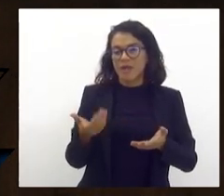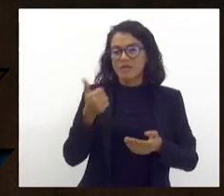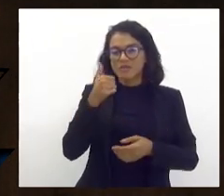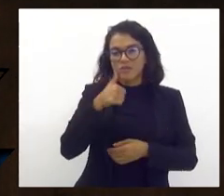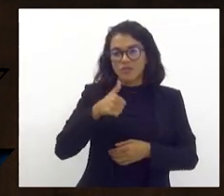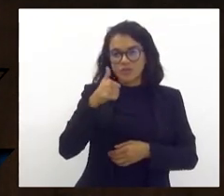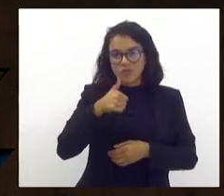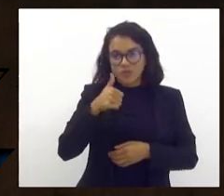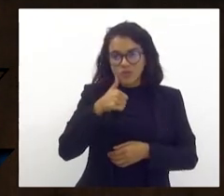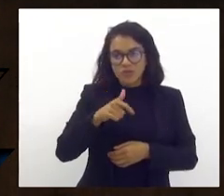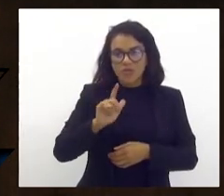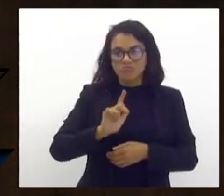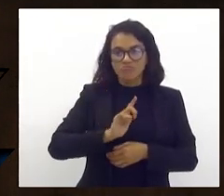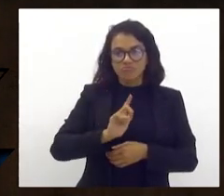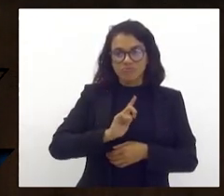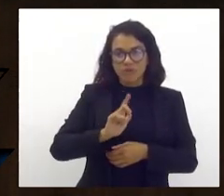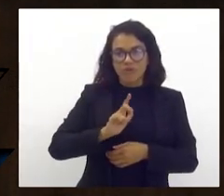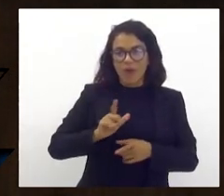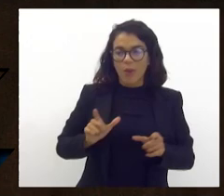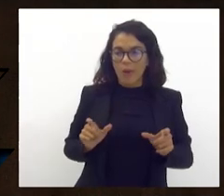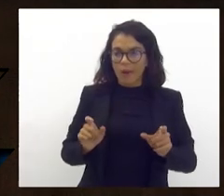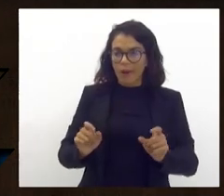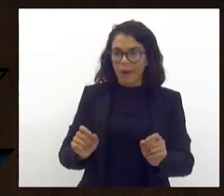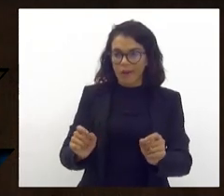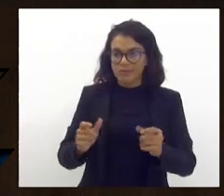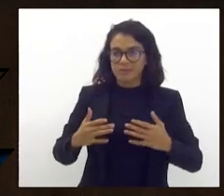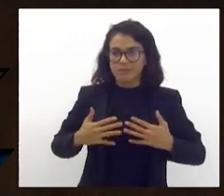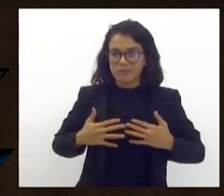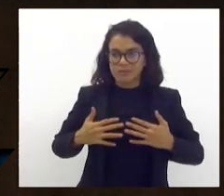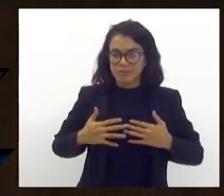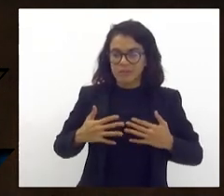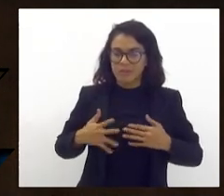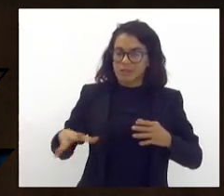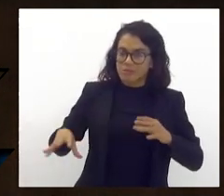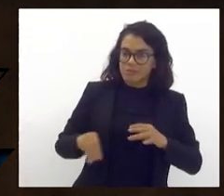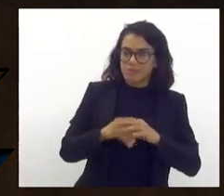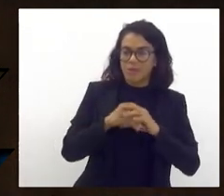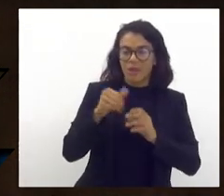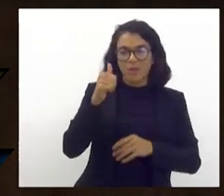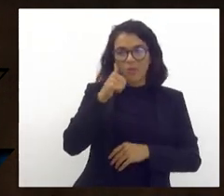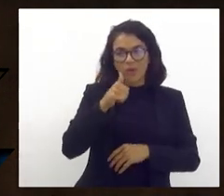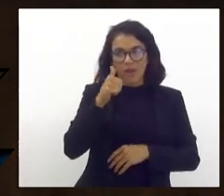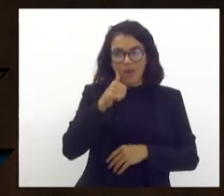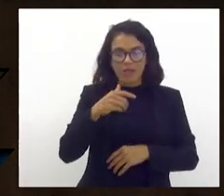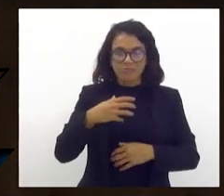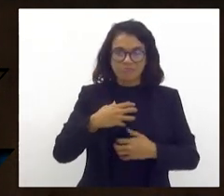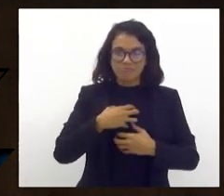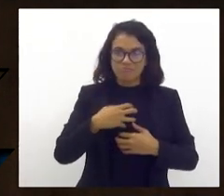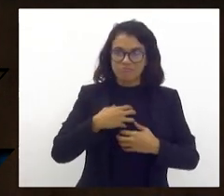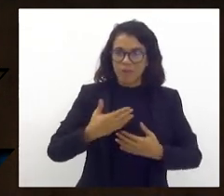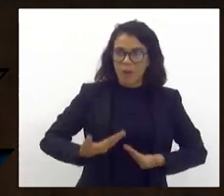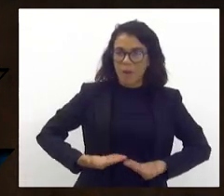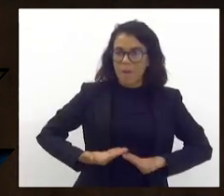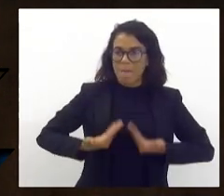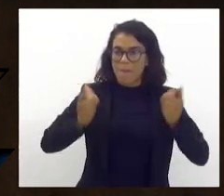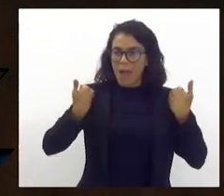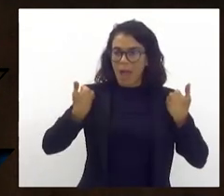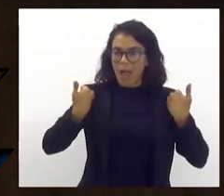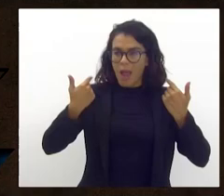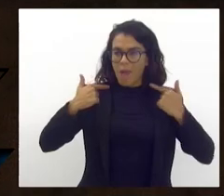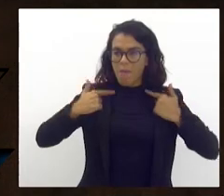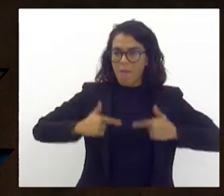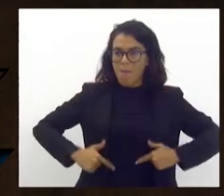mulheres que tiveram câncer de mama. A gente inclui mulheres que tiveram e se sentiram mutiladas